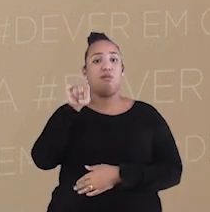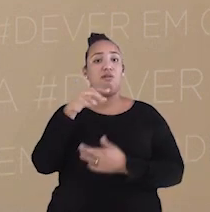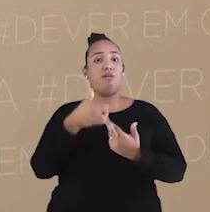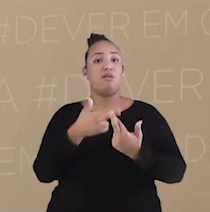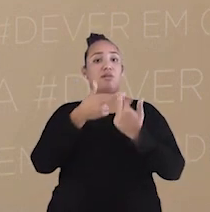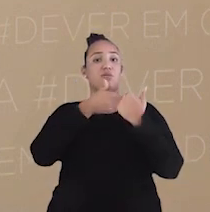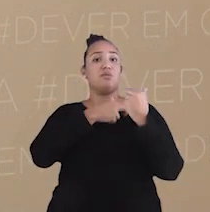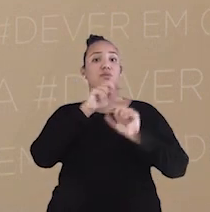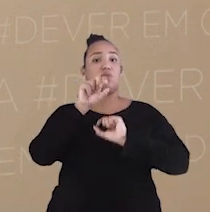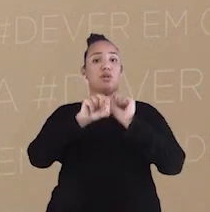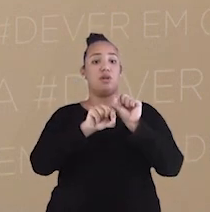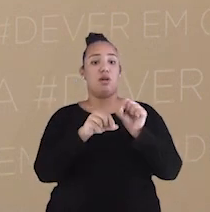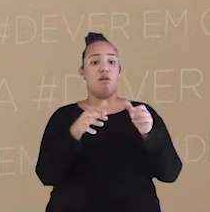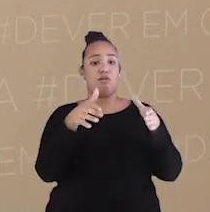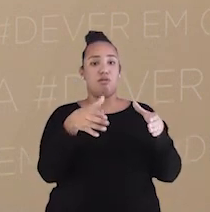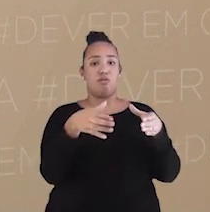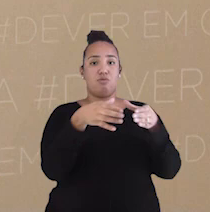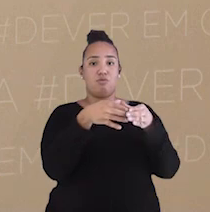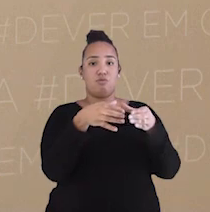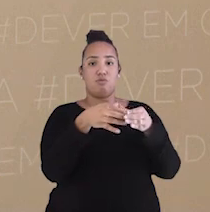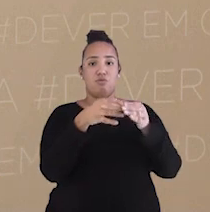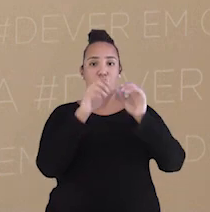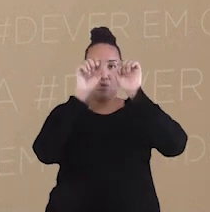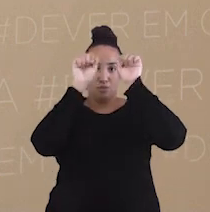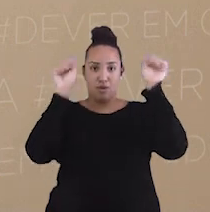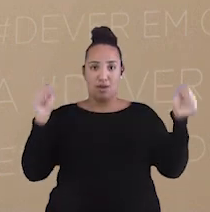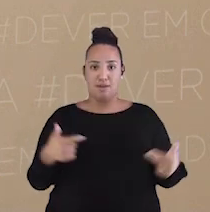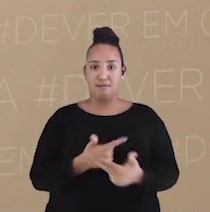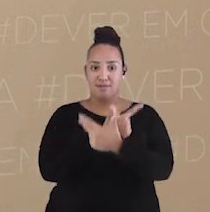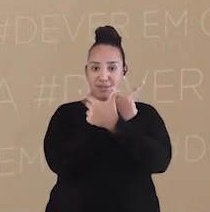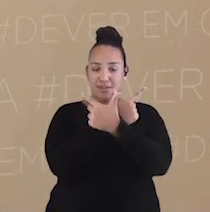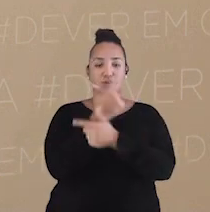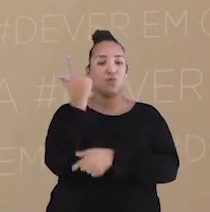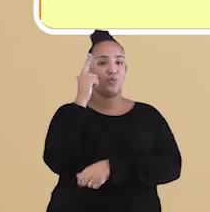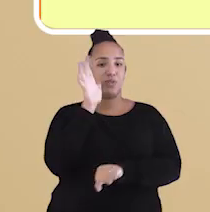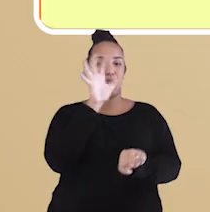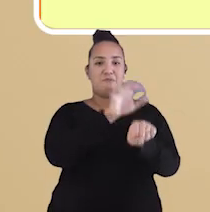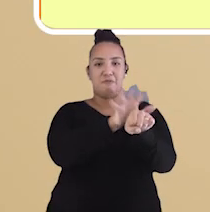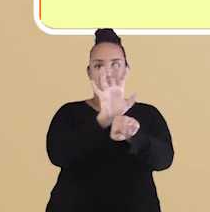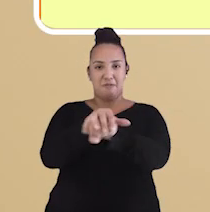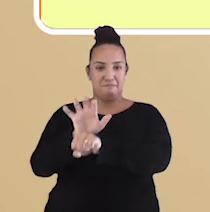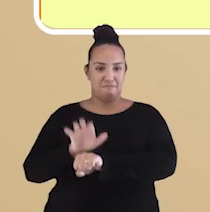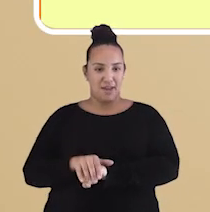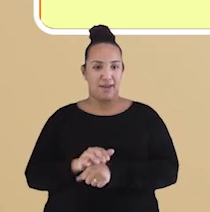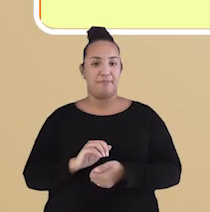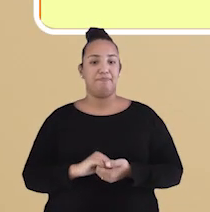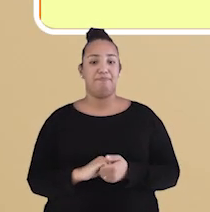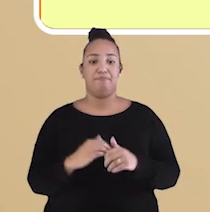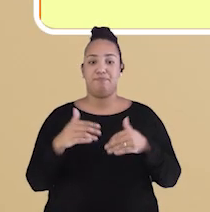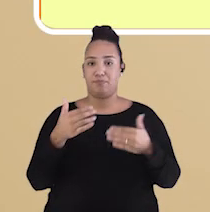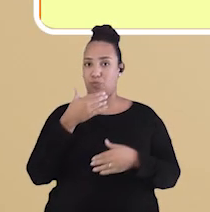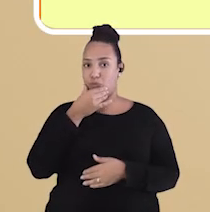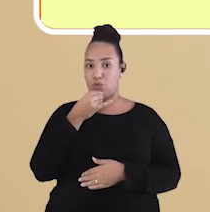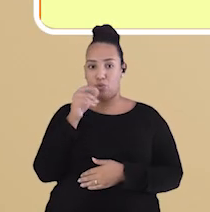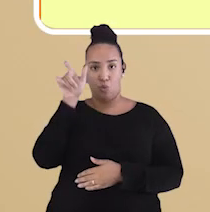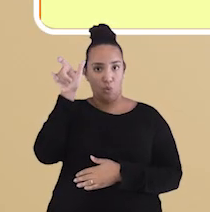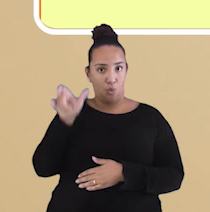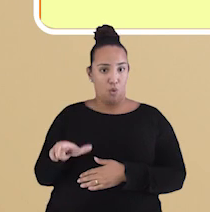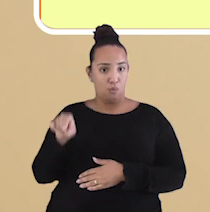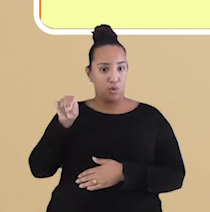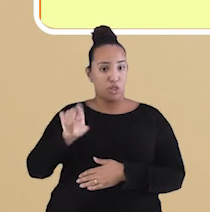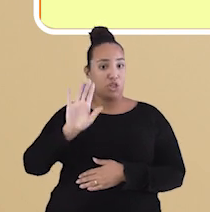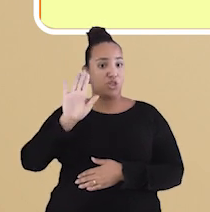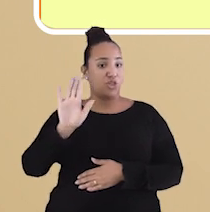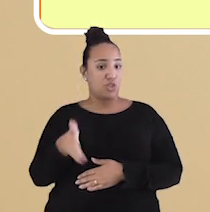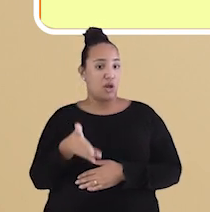Império Azteca. Vem cá que eu te conto um pouquinho mais sobre essa história. Cortés já havia conquistado a região de